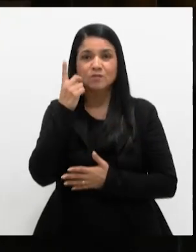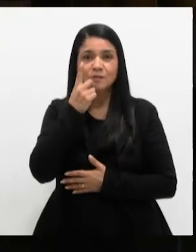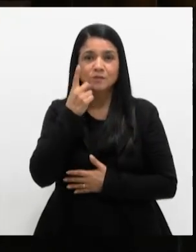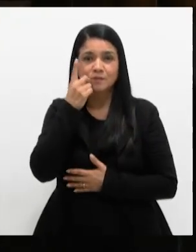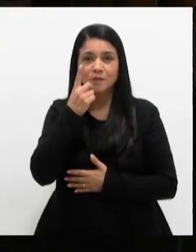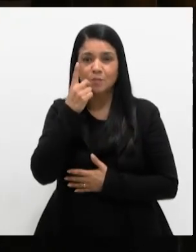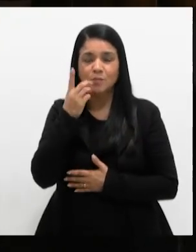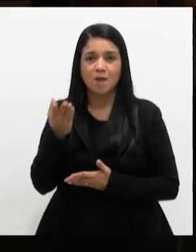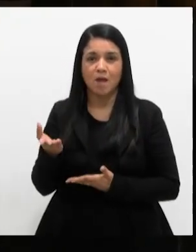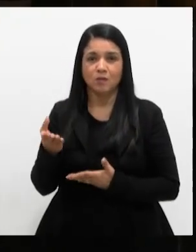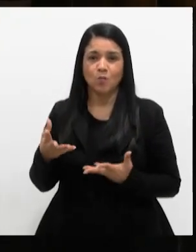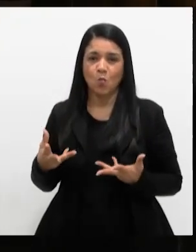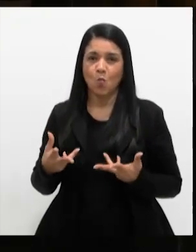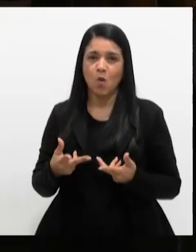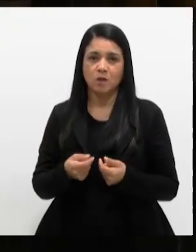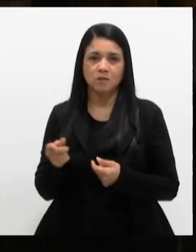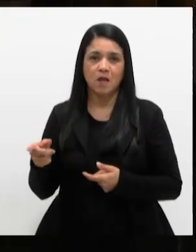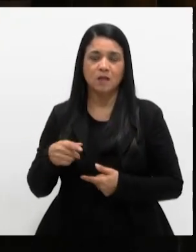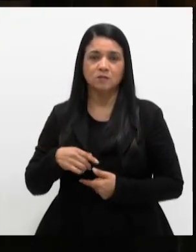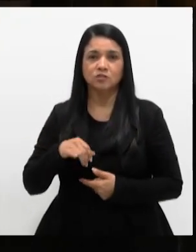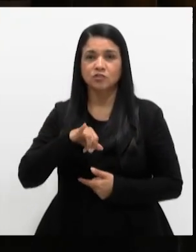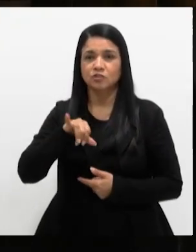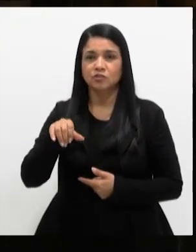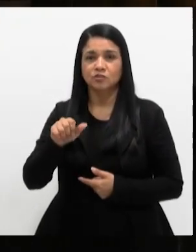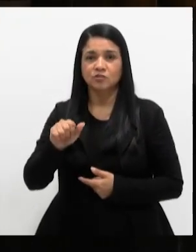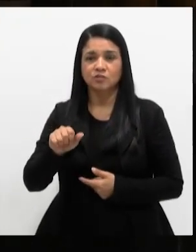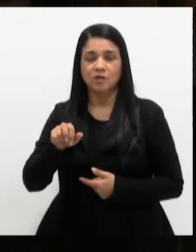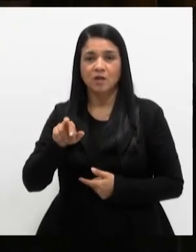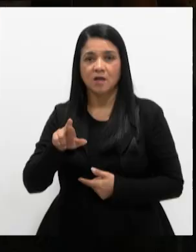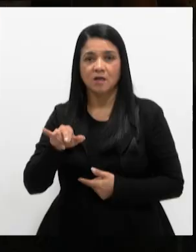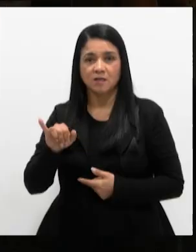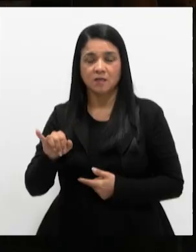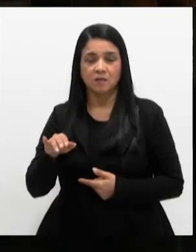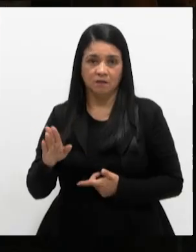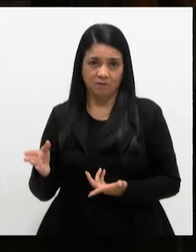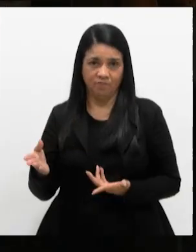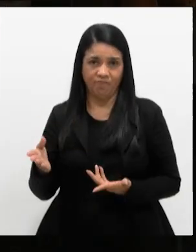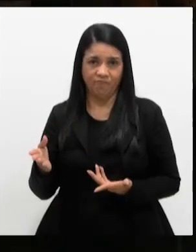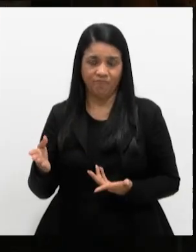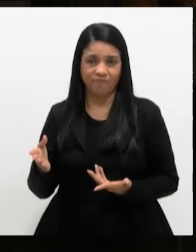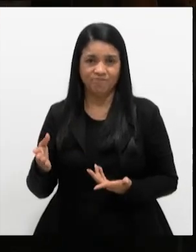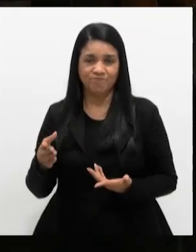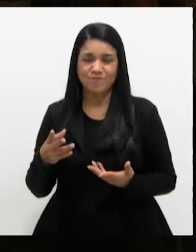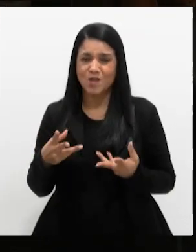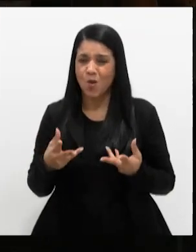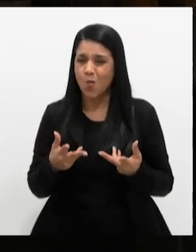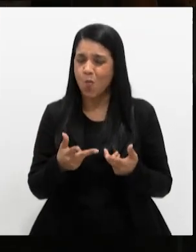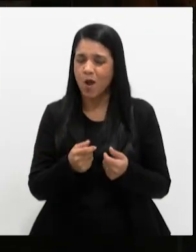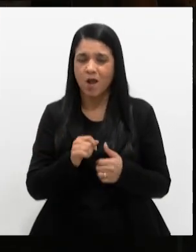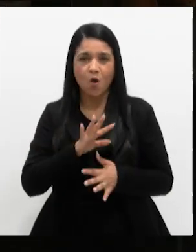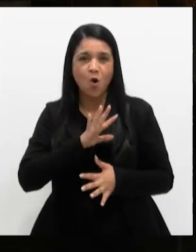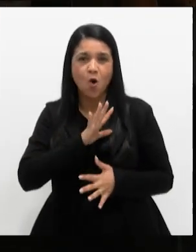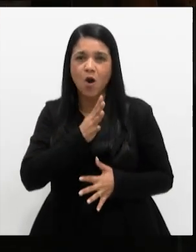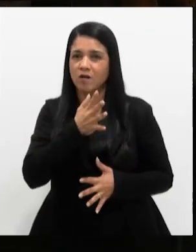de qualidade, que é o deputado Jair Bittencourt. Mas a qualidade do projeto é